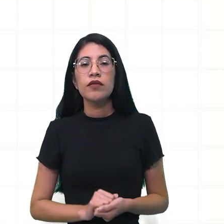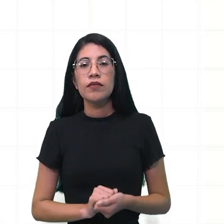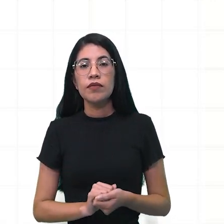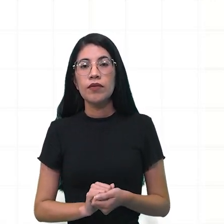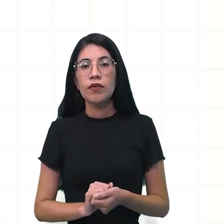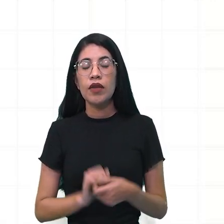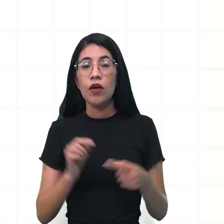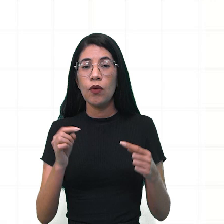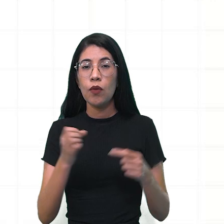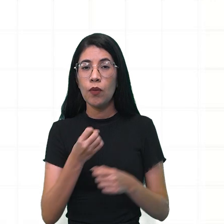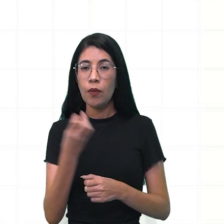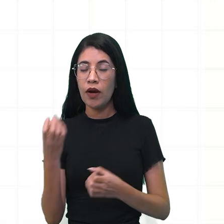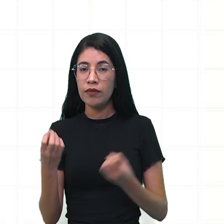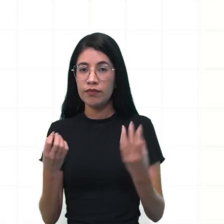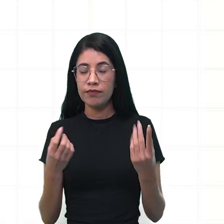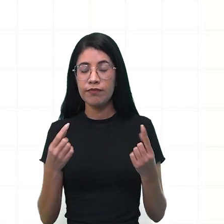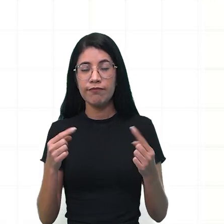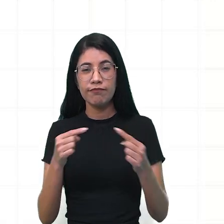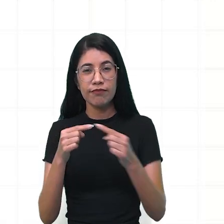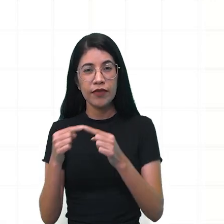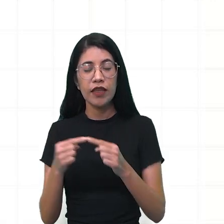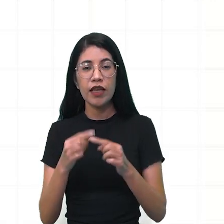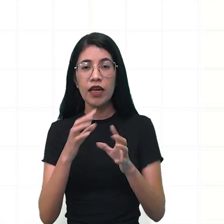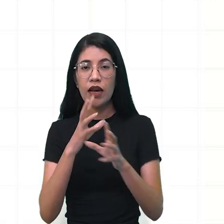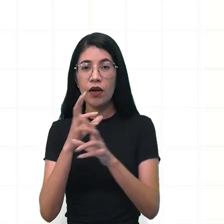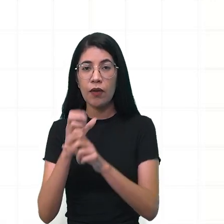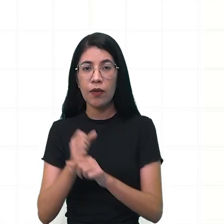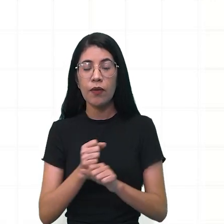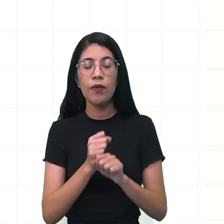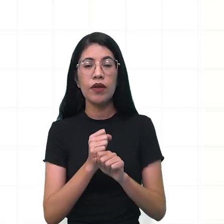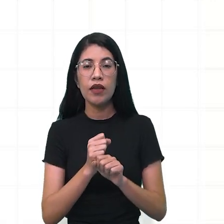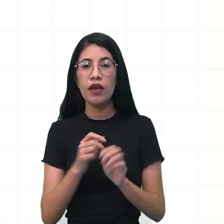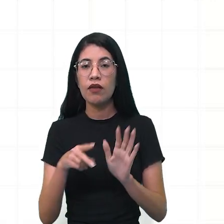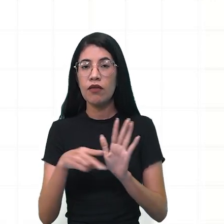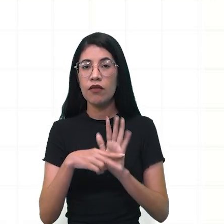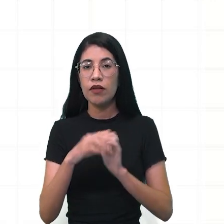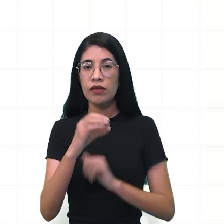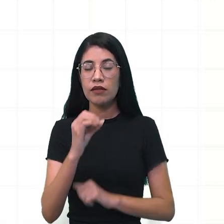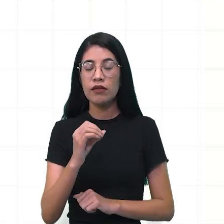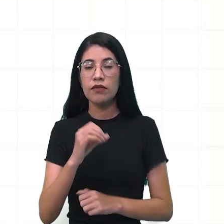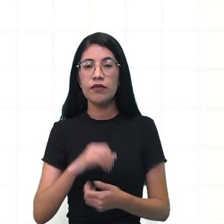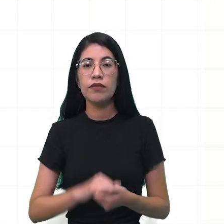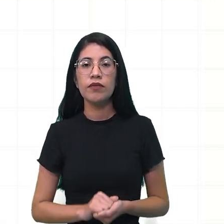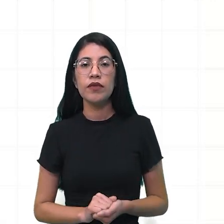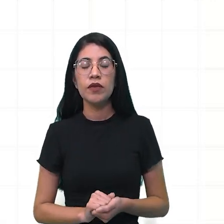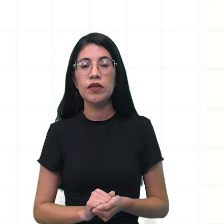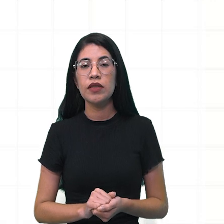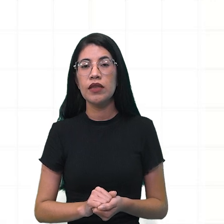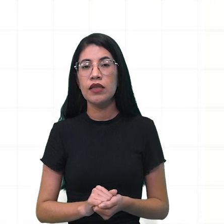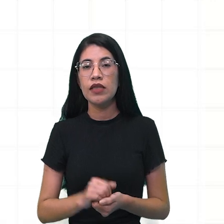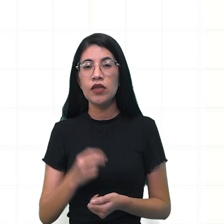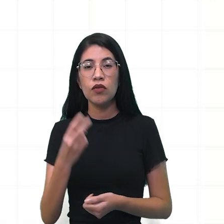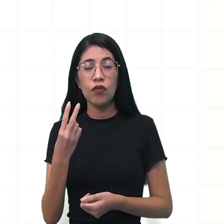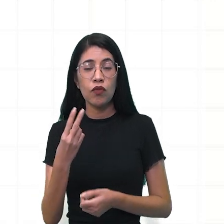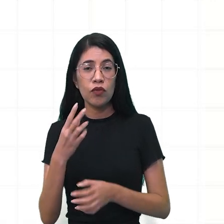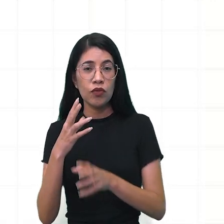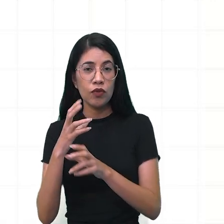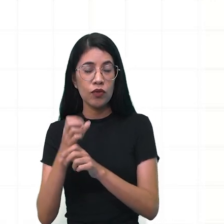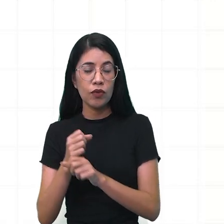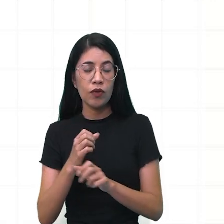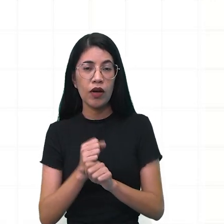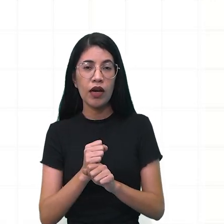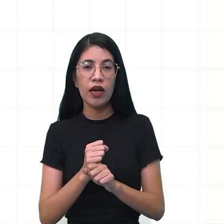número inteiro é o número que somado a ele resulta em zero. Então, dois números opostos, quando somados,